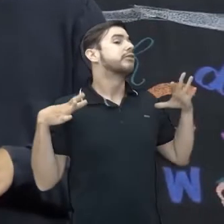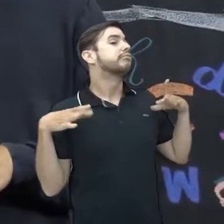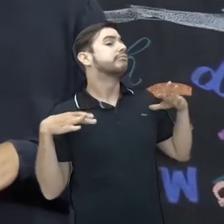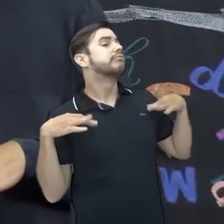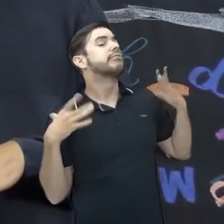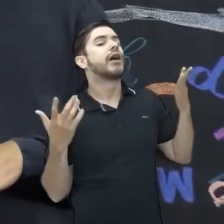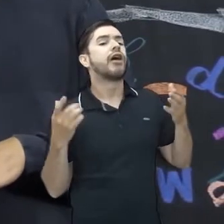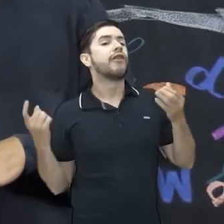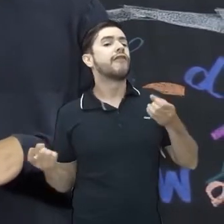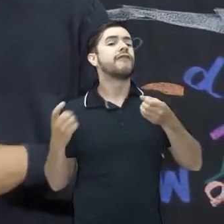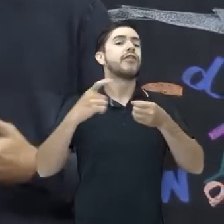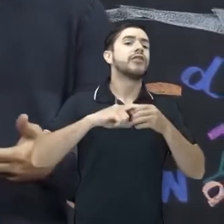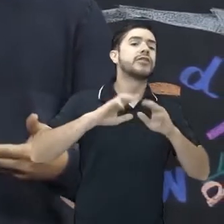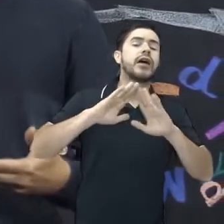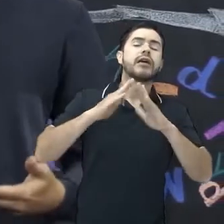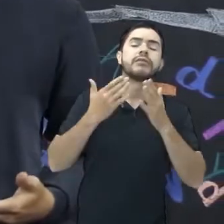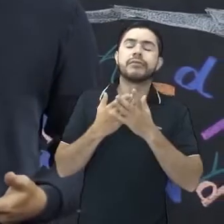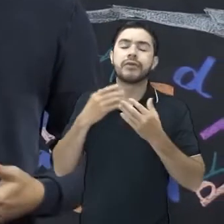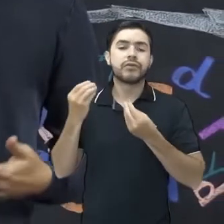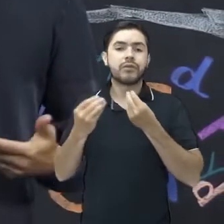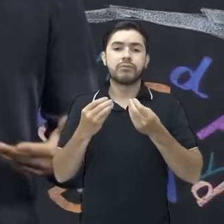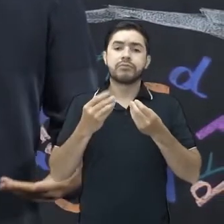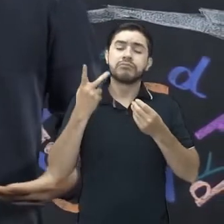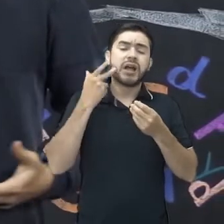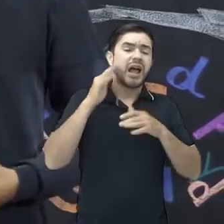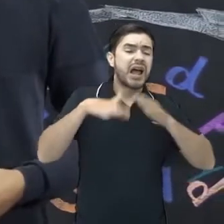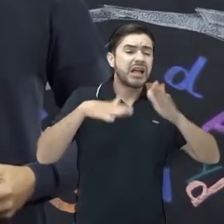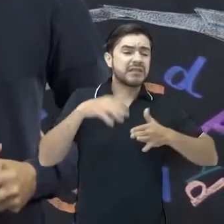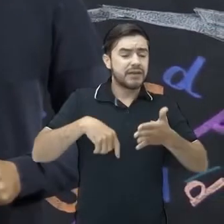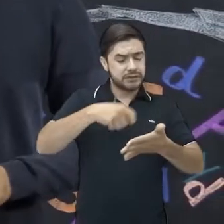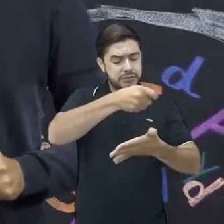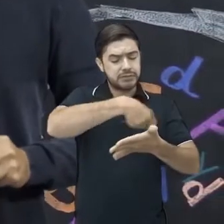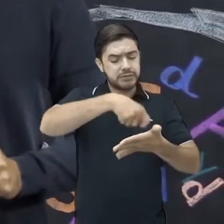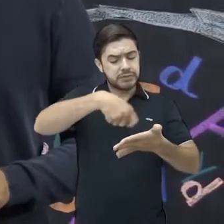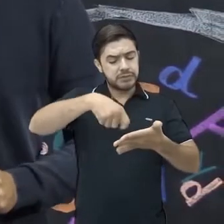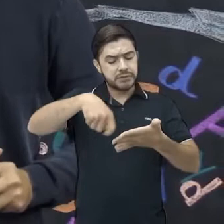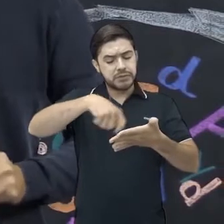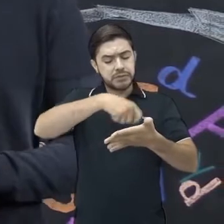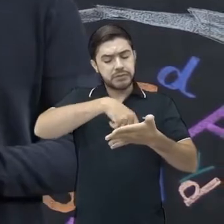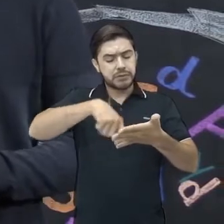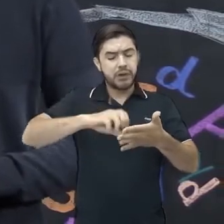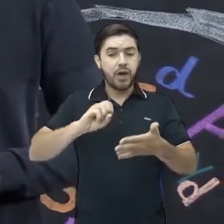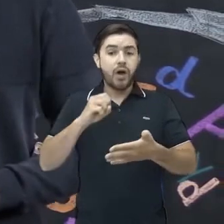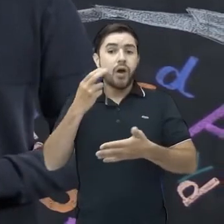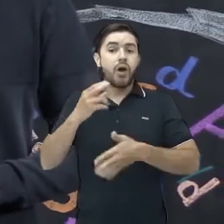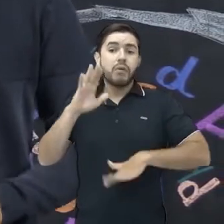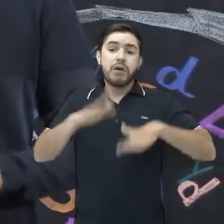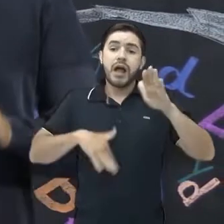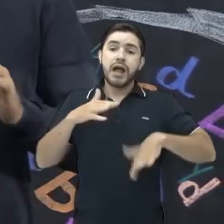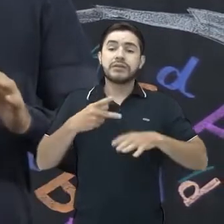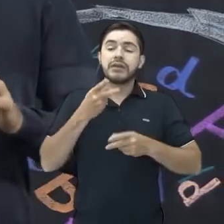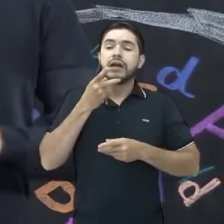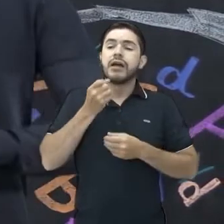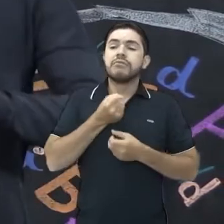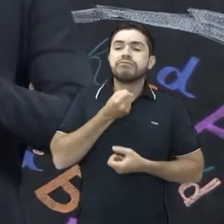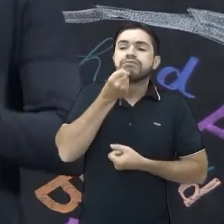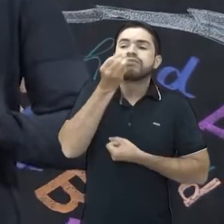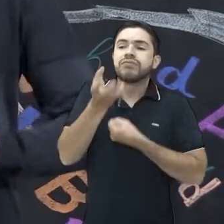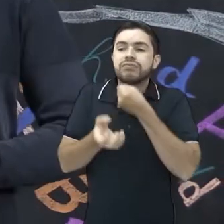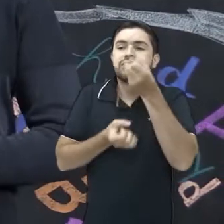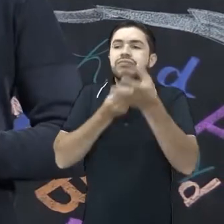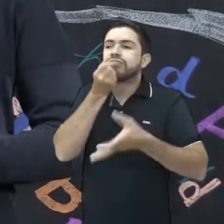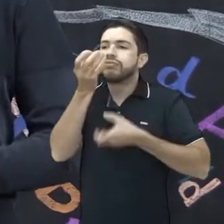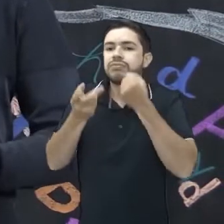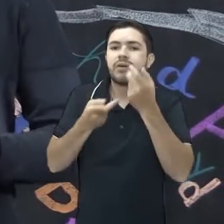Às vezes você faz isso de forma textual, em uma redação, às vezes você faz isso de forma oral, por meio de um relato. O relato